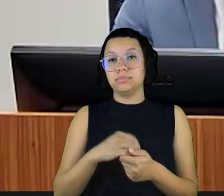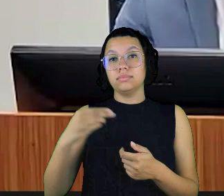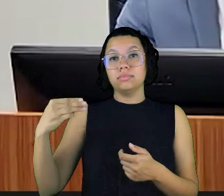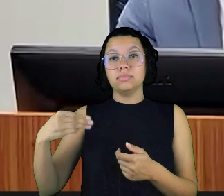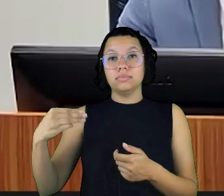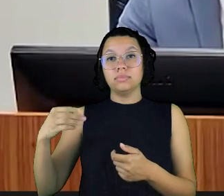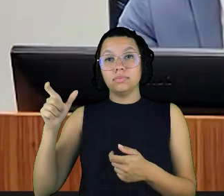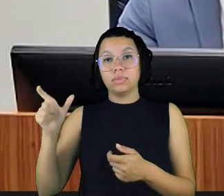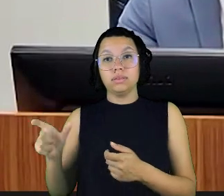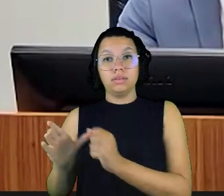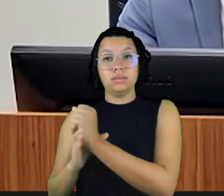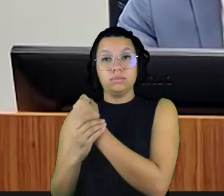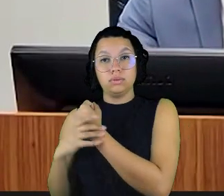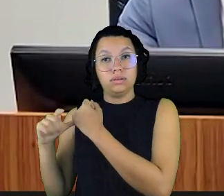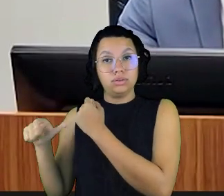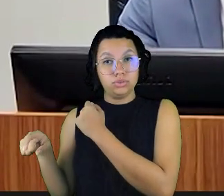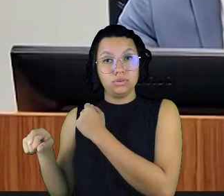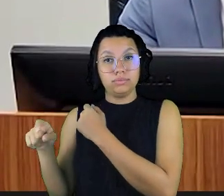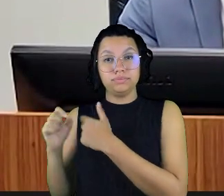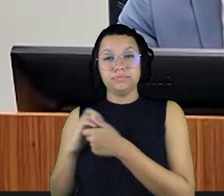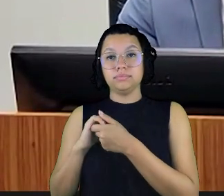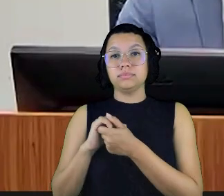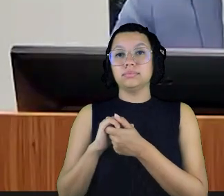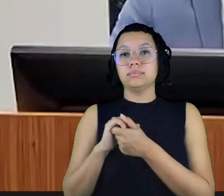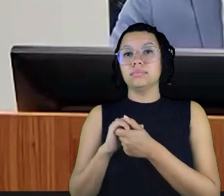da seguradora ou do banco.